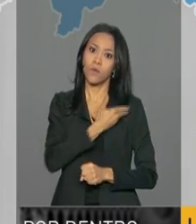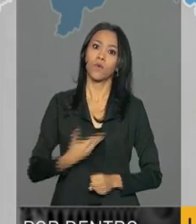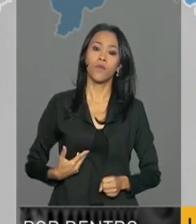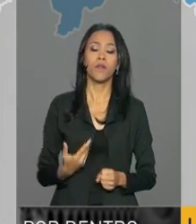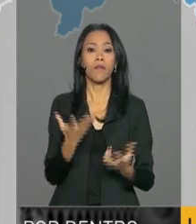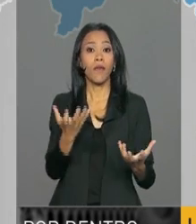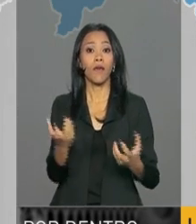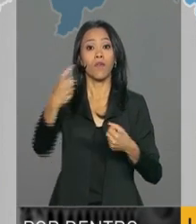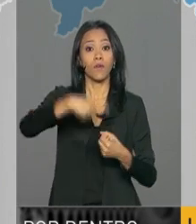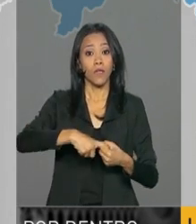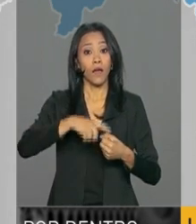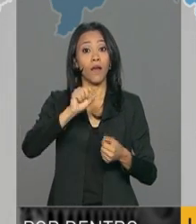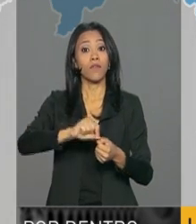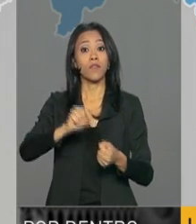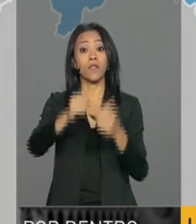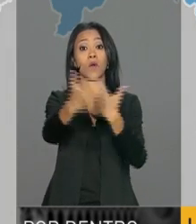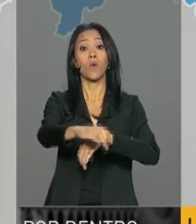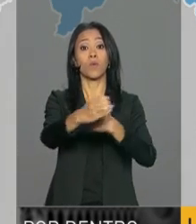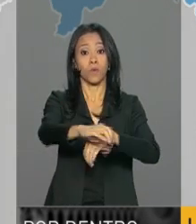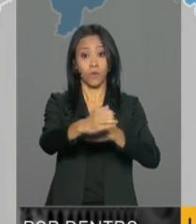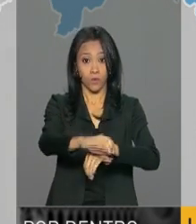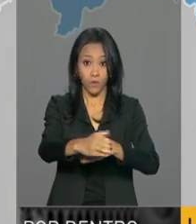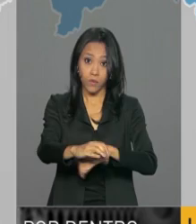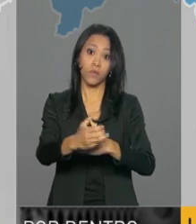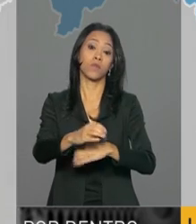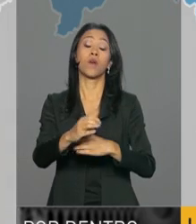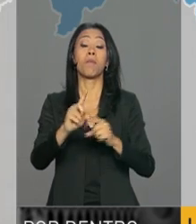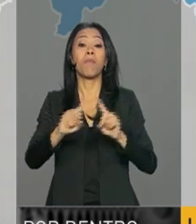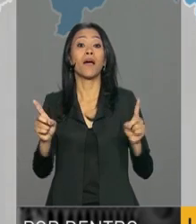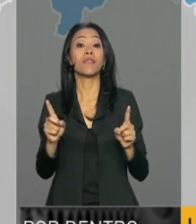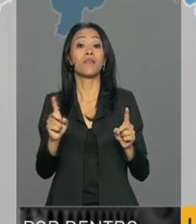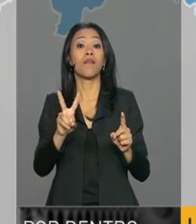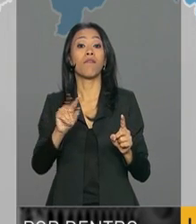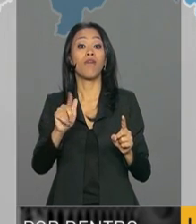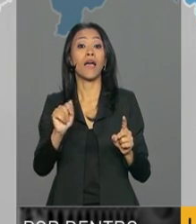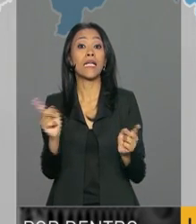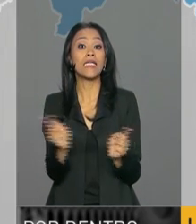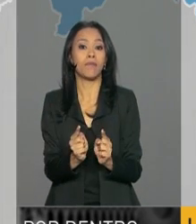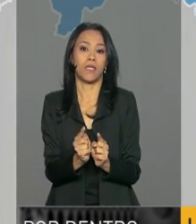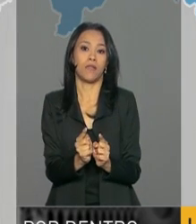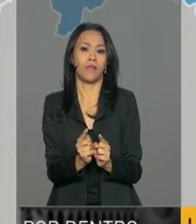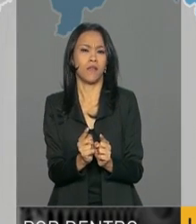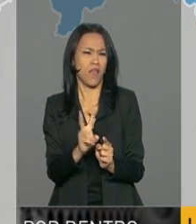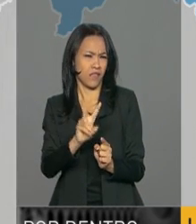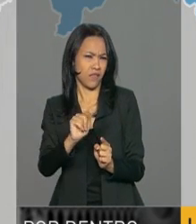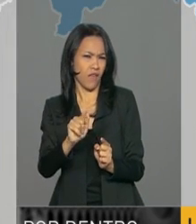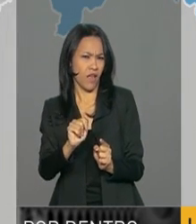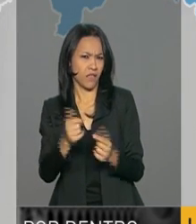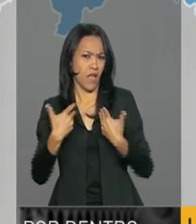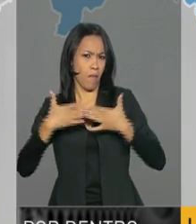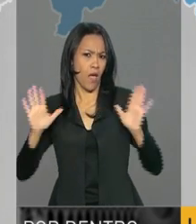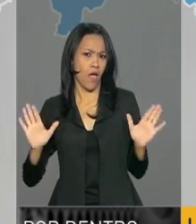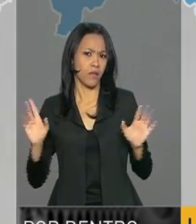a realizar concursos públicos com vagas limitadas minha experiência a possibilidade dessas vagas serem abertas